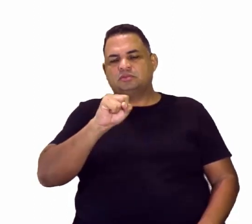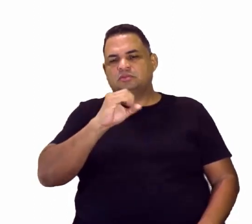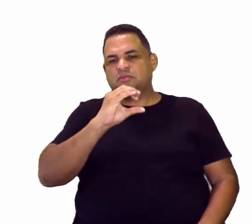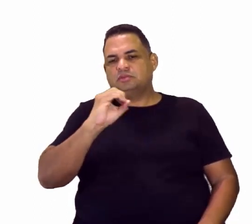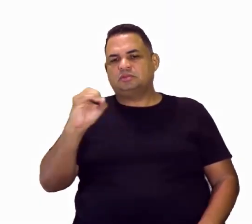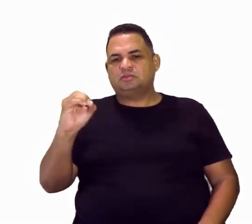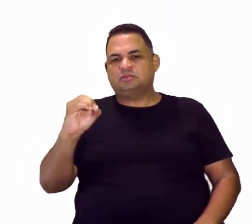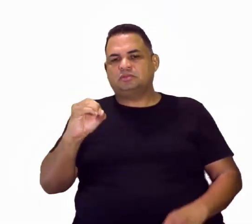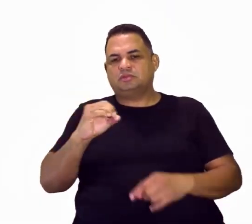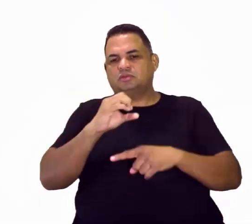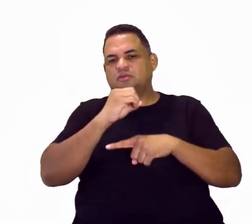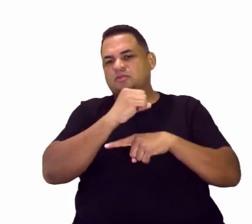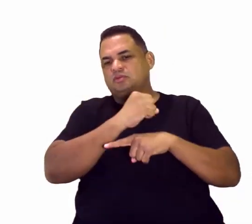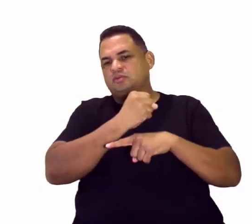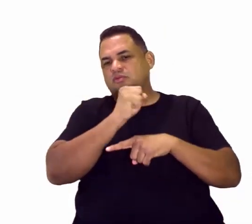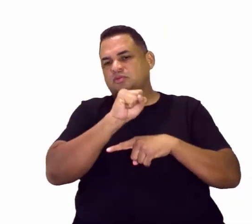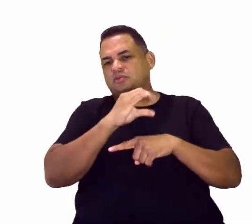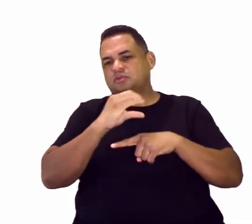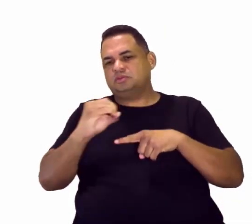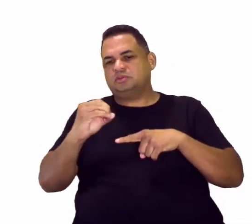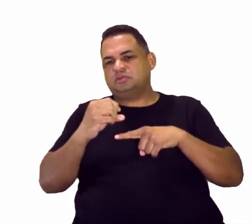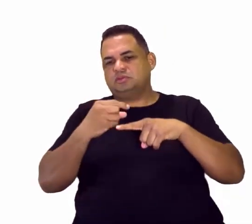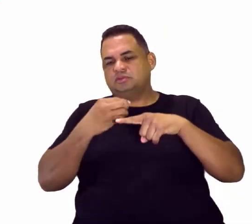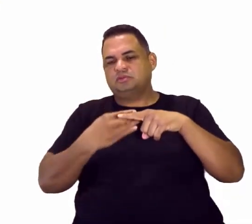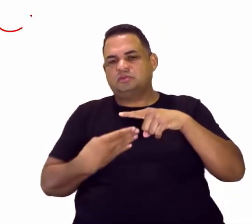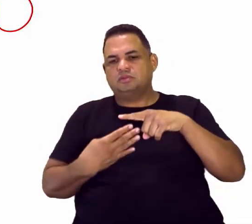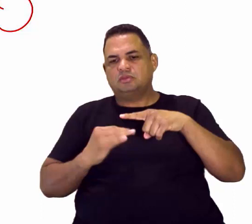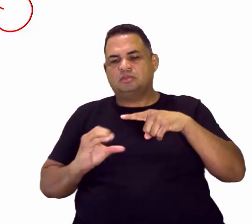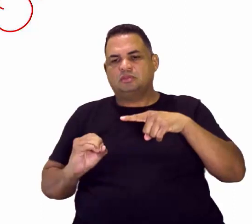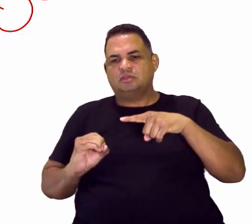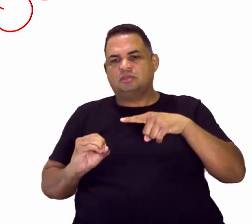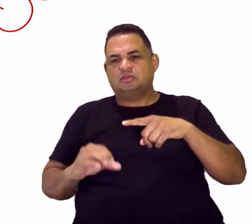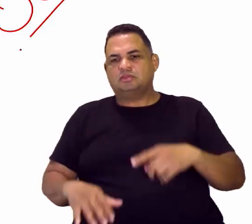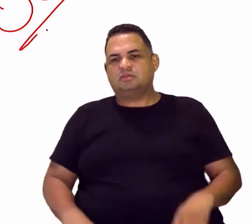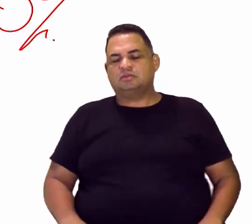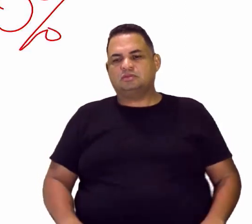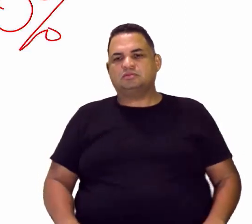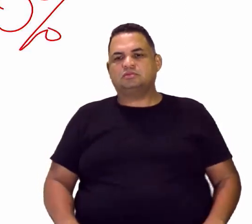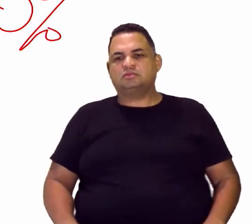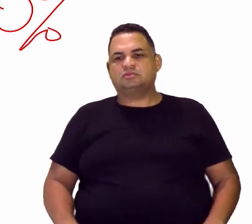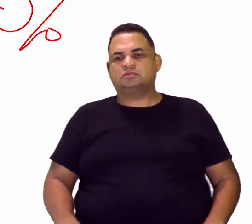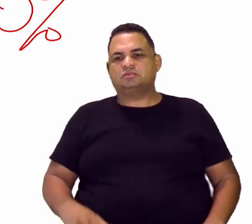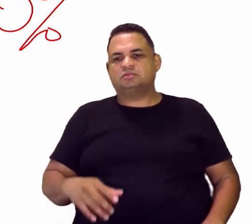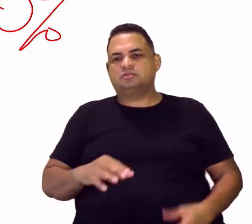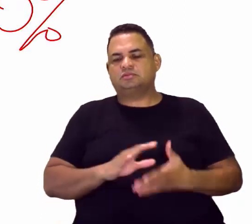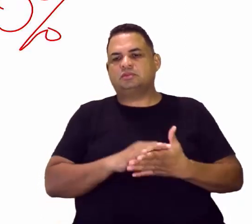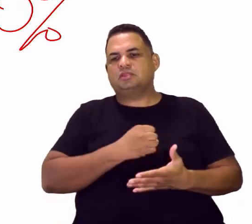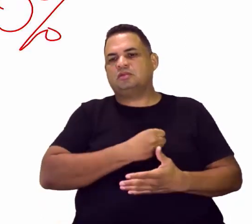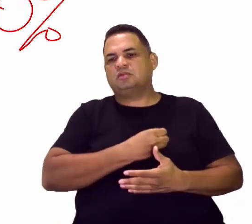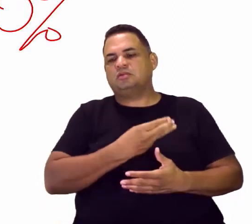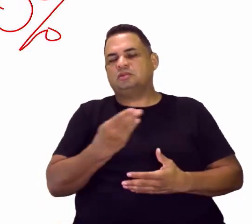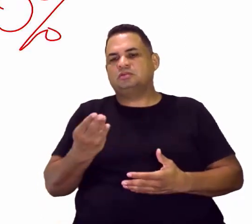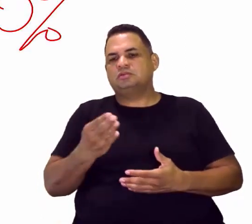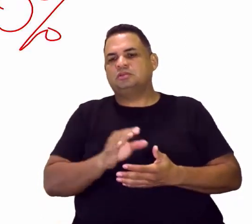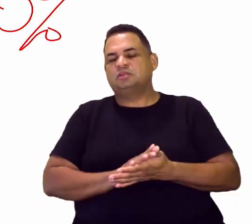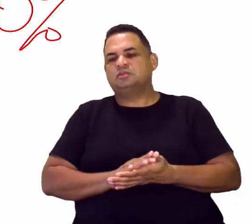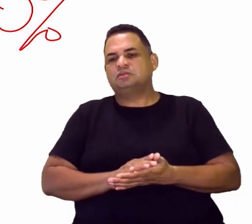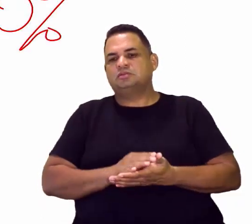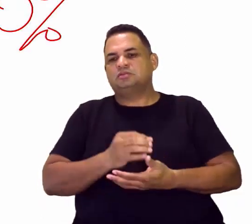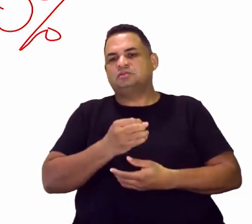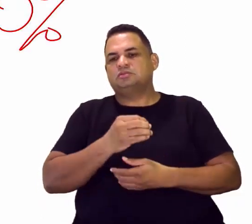800 dividido por 40, significa dizer que o teor de álcool na